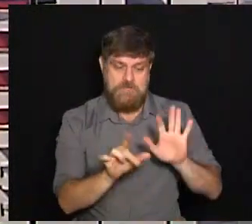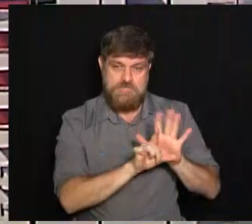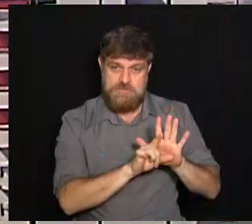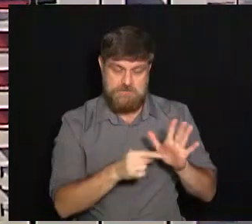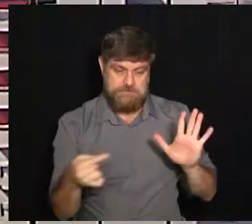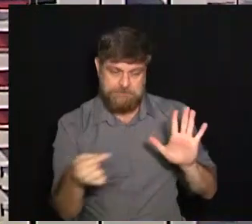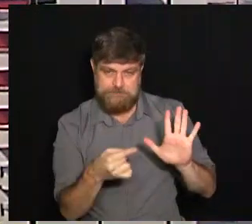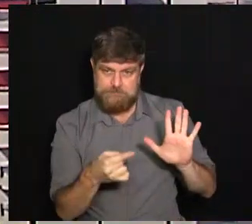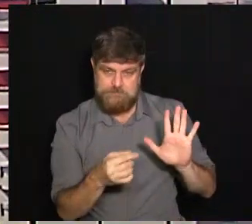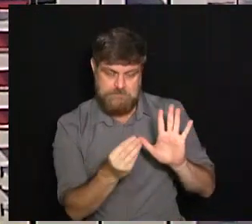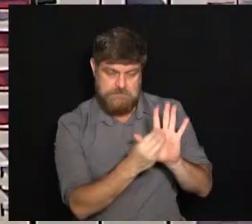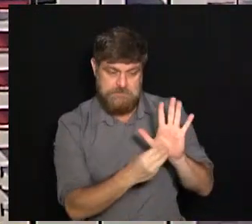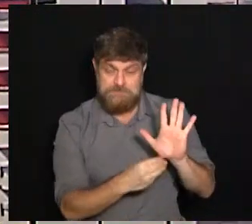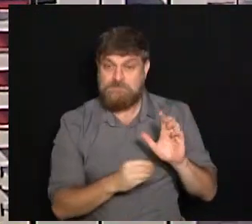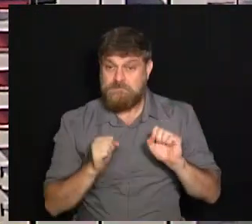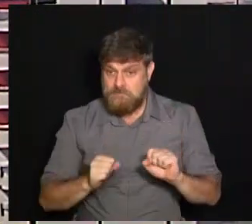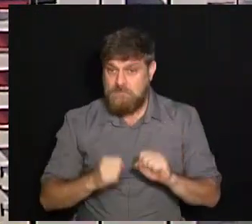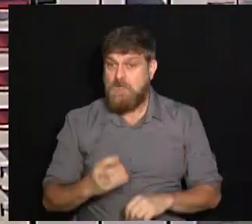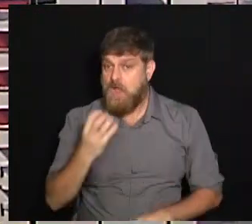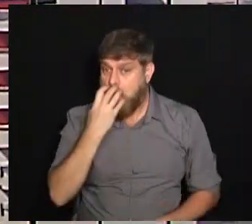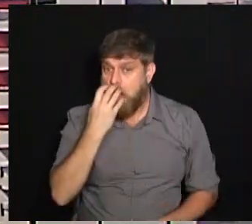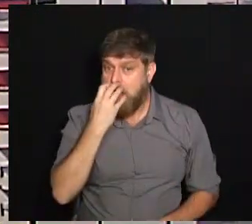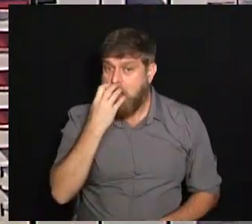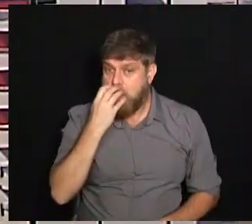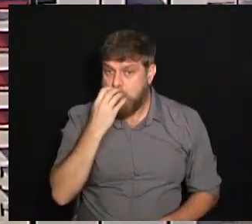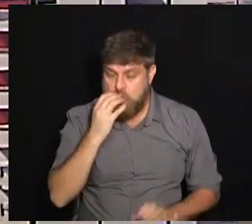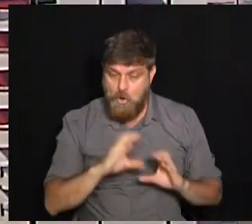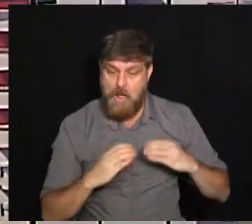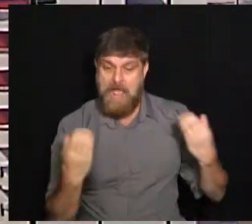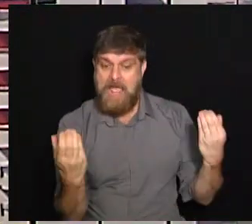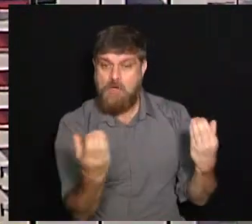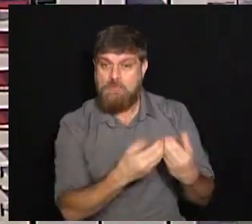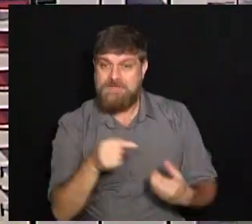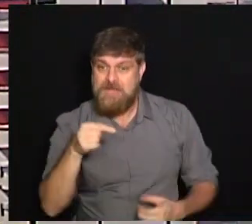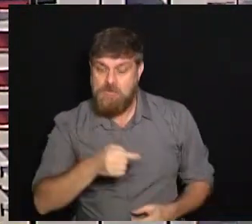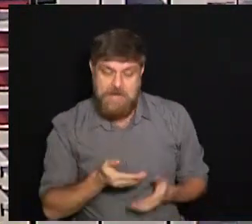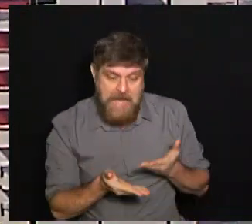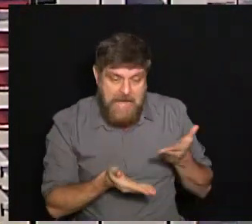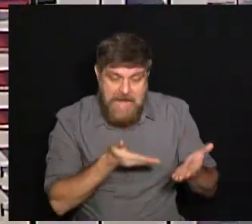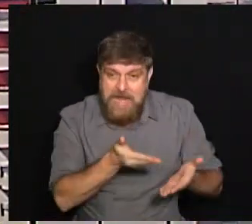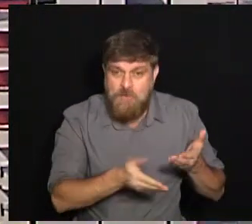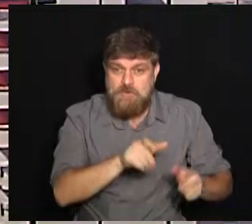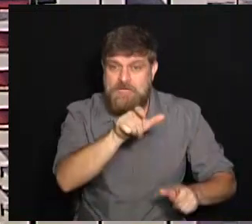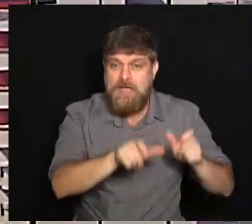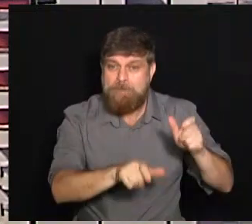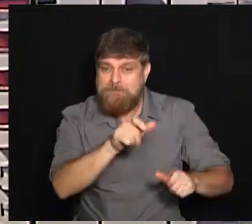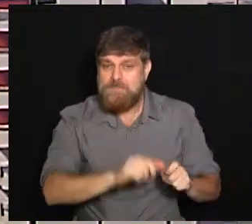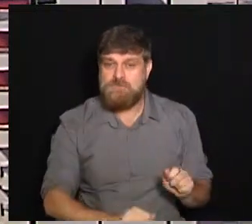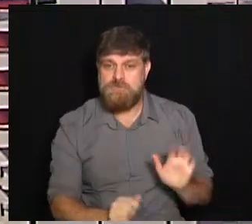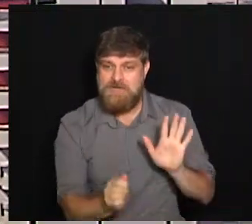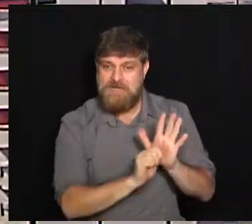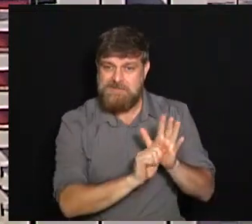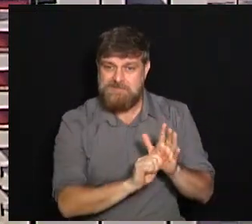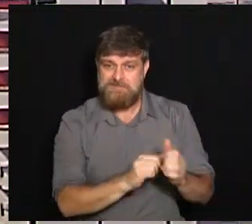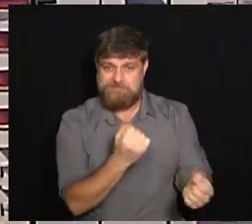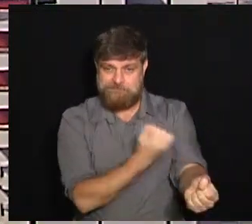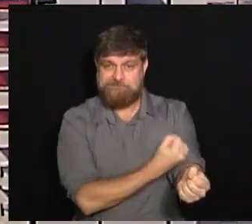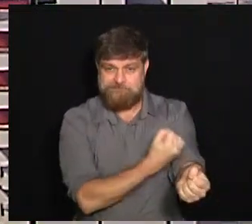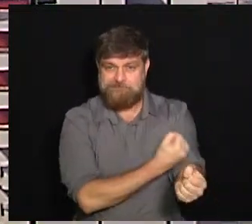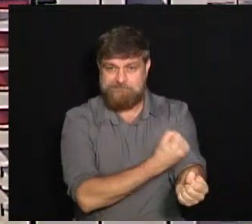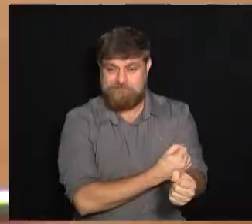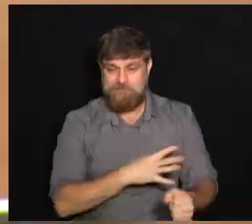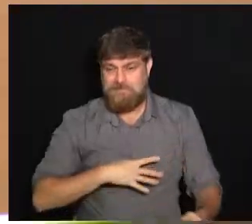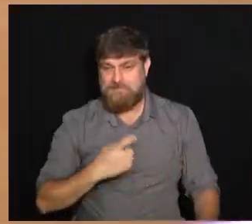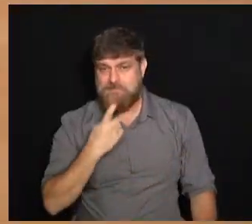que autoriza a visita de cães em comunidades terapêuticas para o tratamento de dependência química aqui em